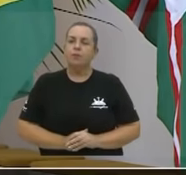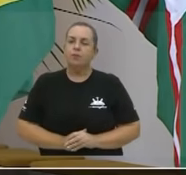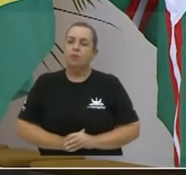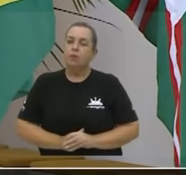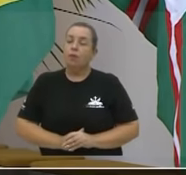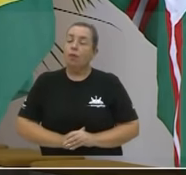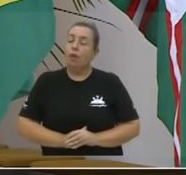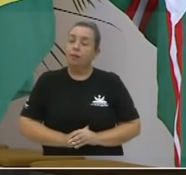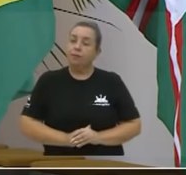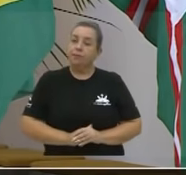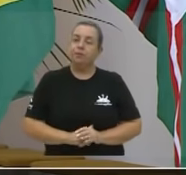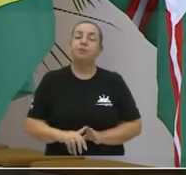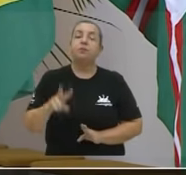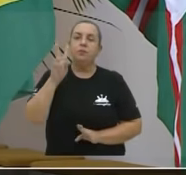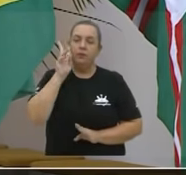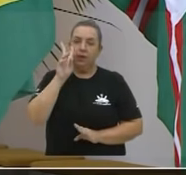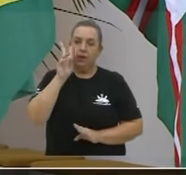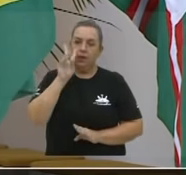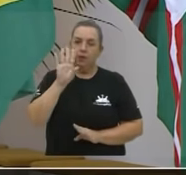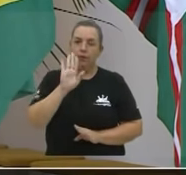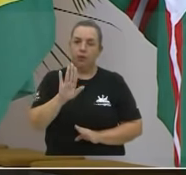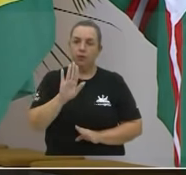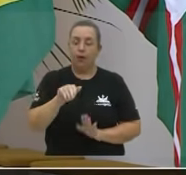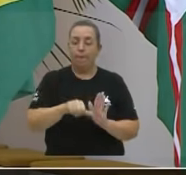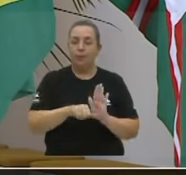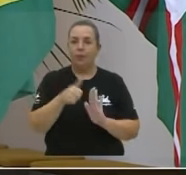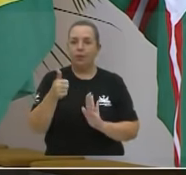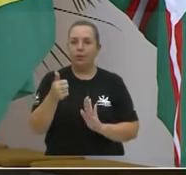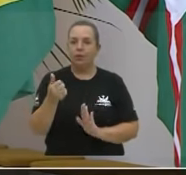Lembremos primeiro de Marta.